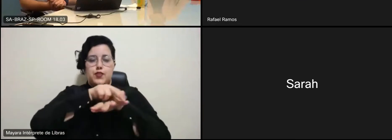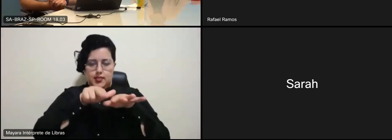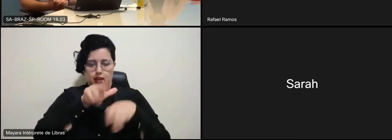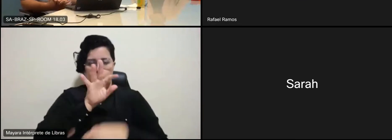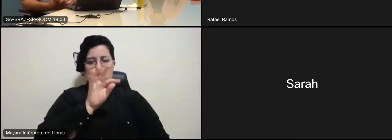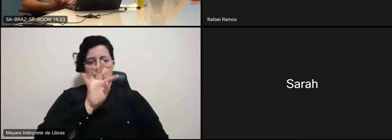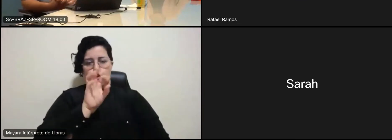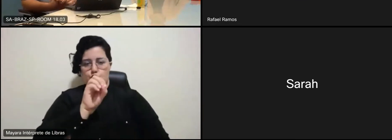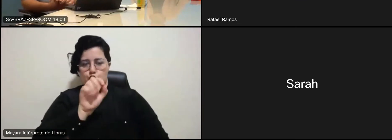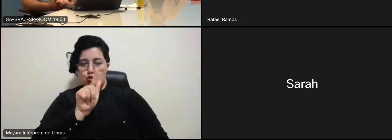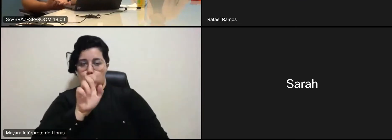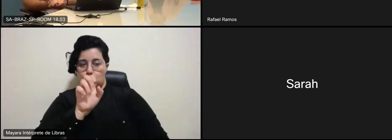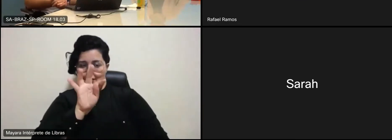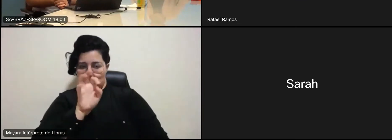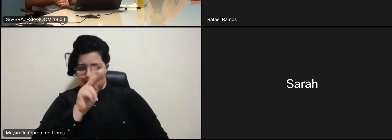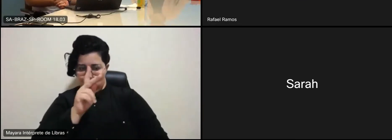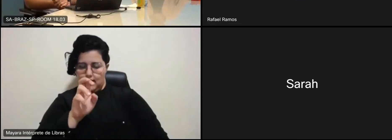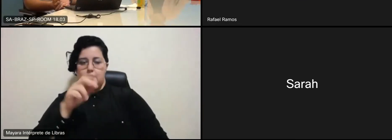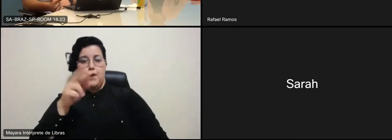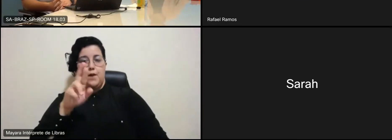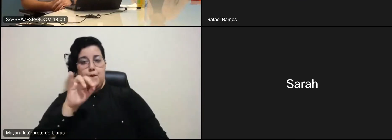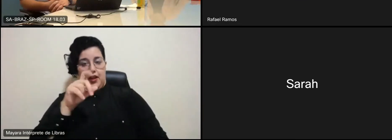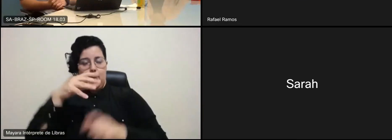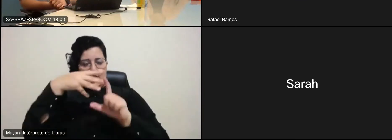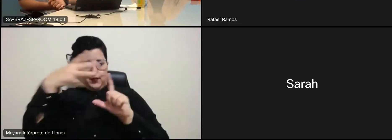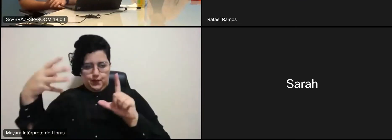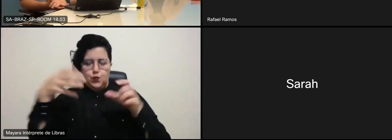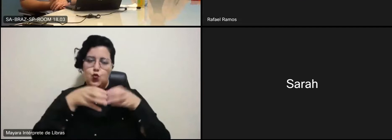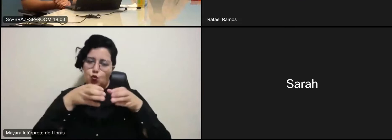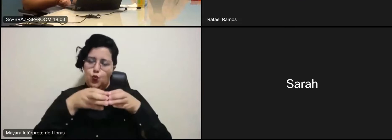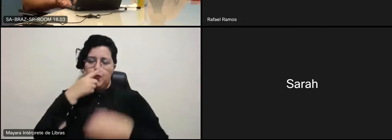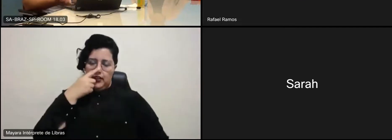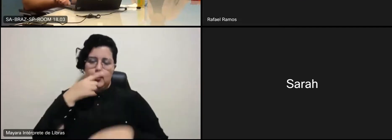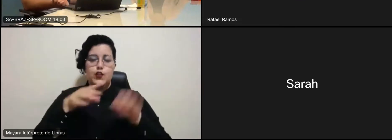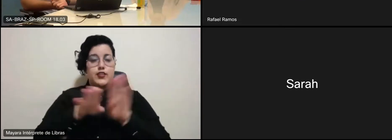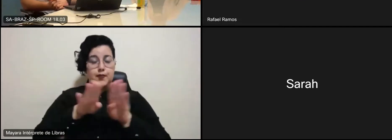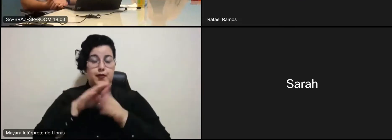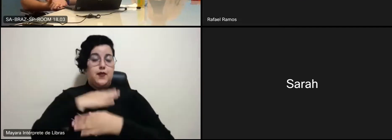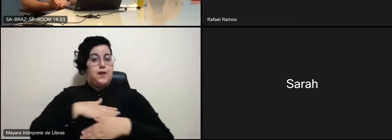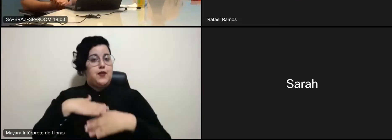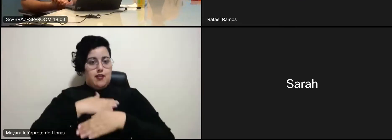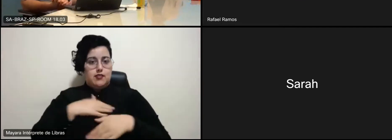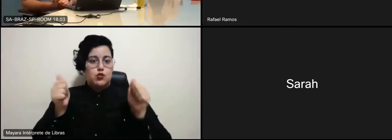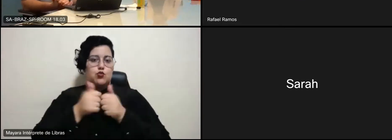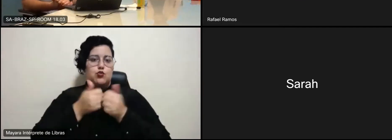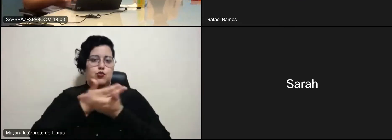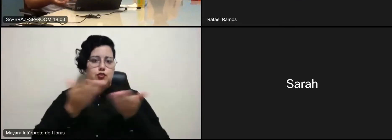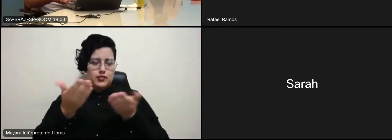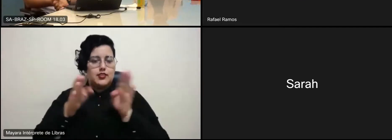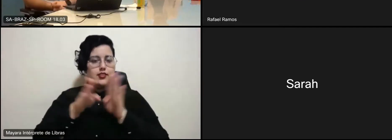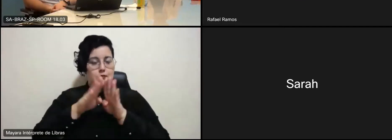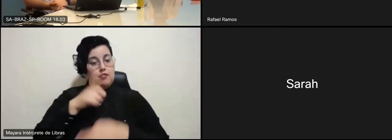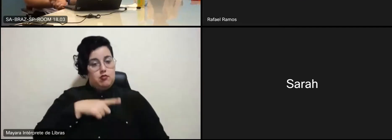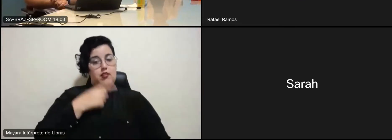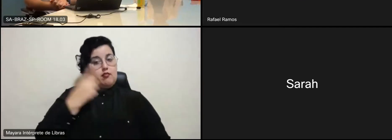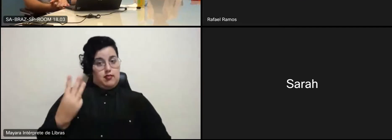Pride. E tenho o prazer imenso de dividir esse momento tão especial, esse painel tão atrativo, com os outros colegas, com outros